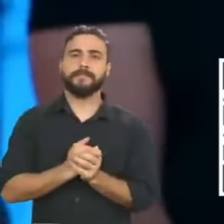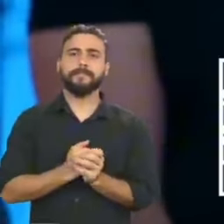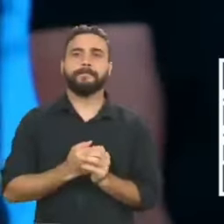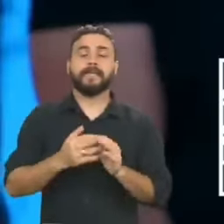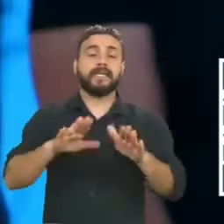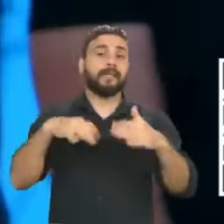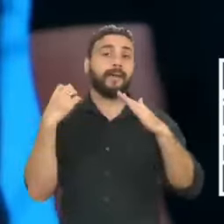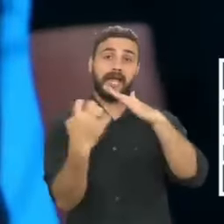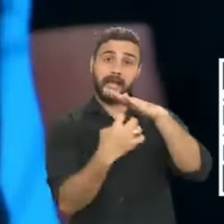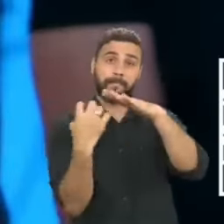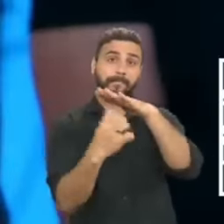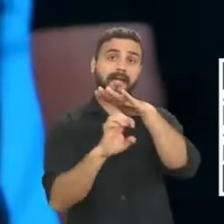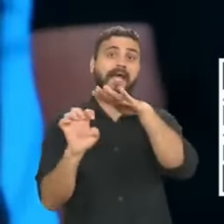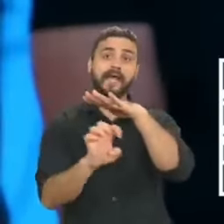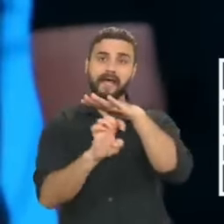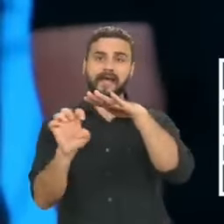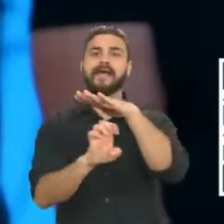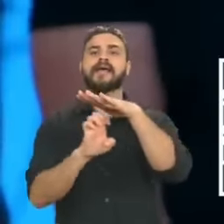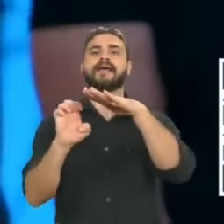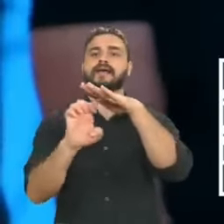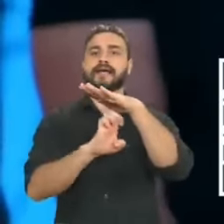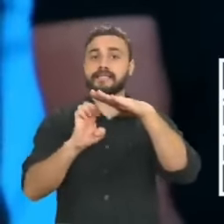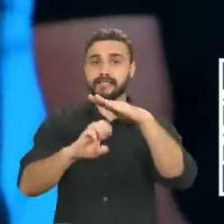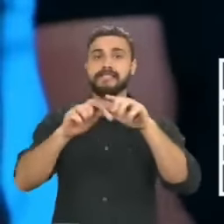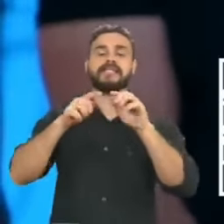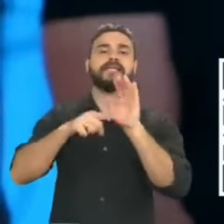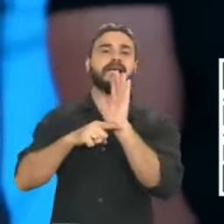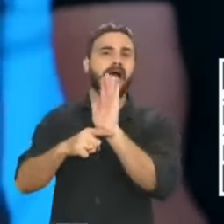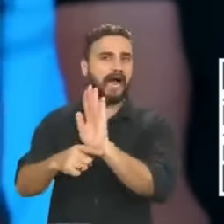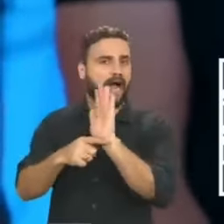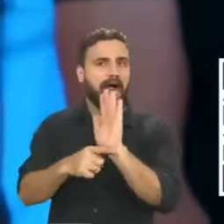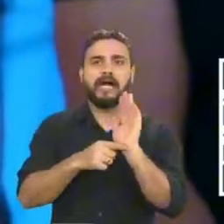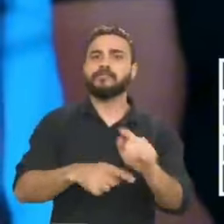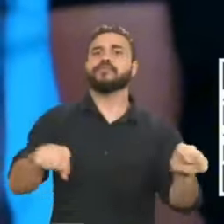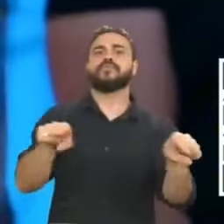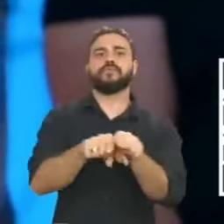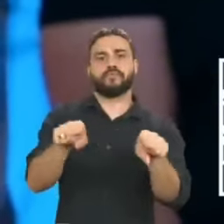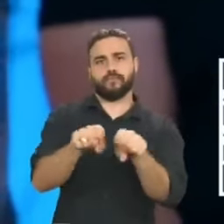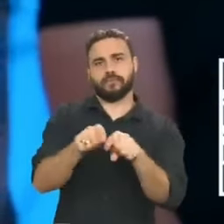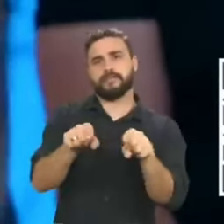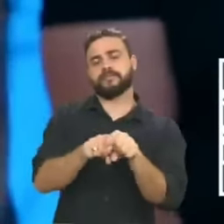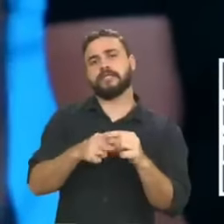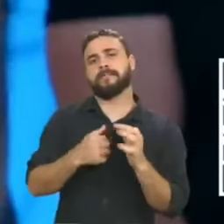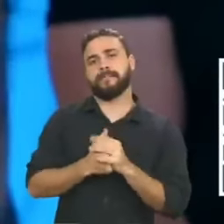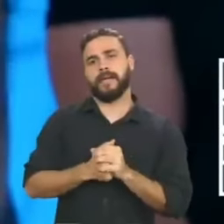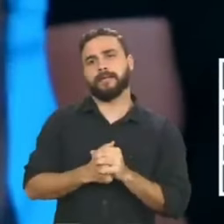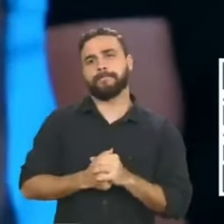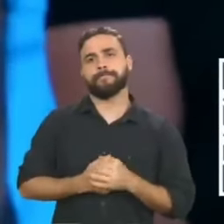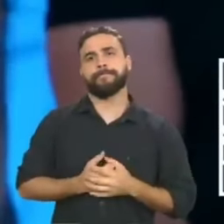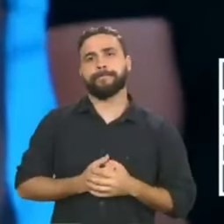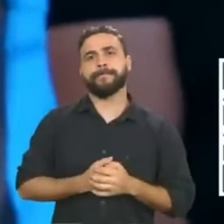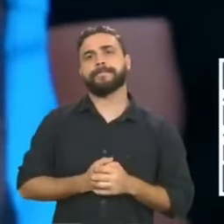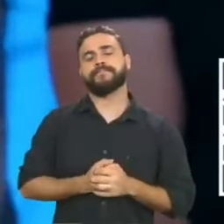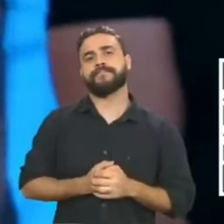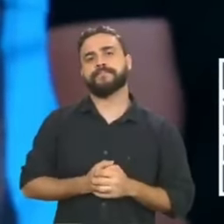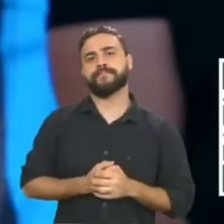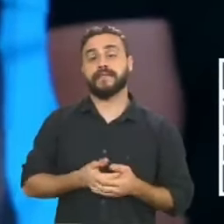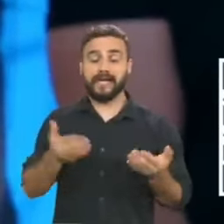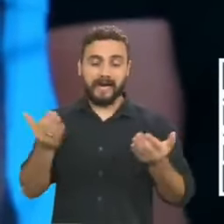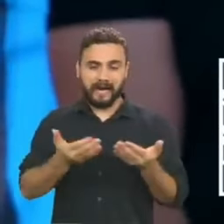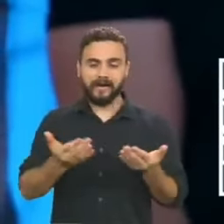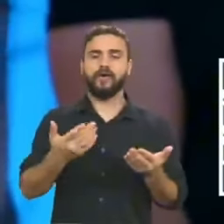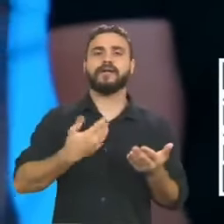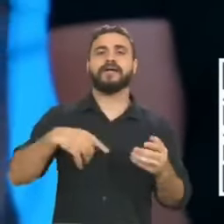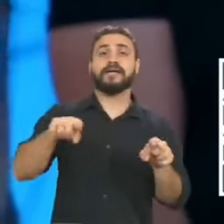desenvolvem produções com a gente, então a gente gera renda para a mulher e o retorno fica todo para o projeto. Recentemente a gente passou